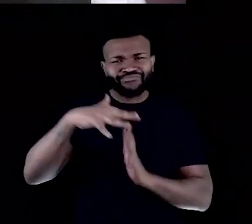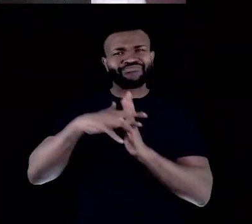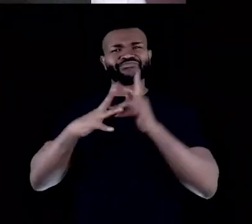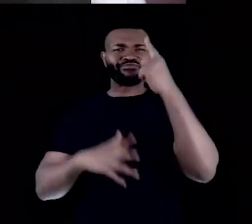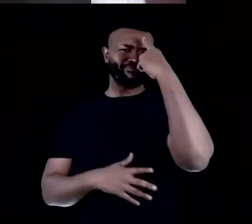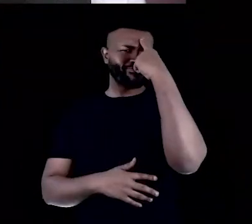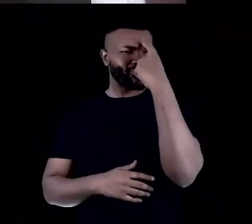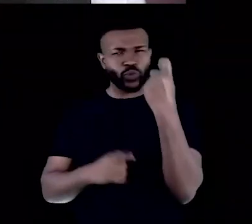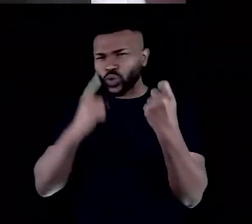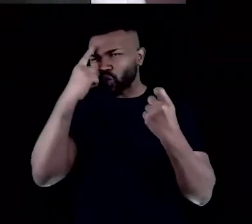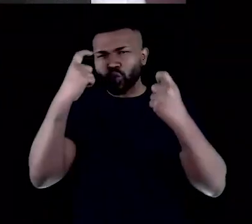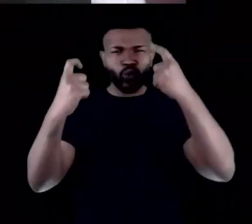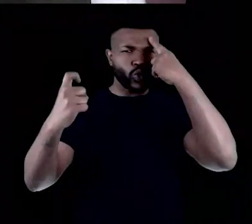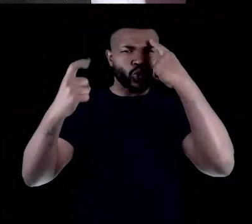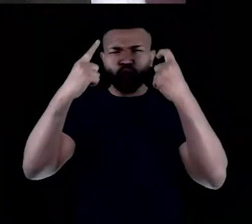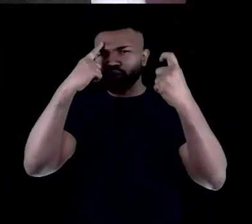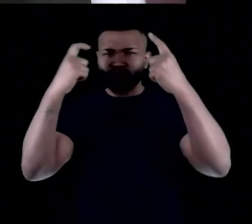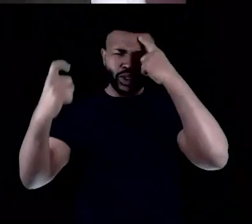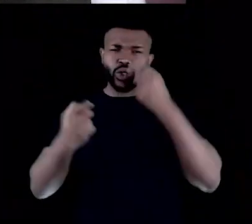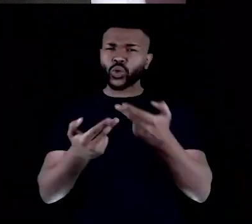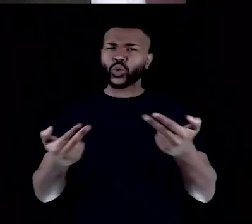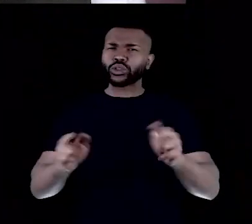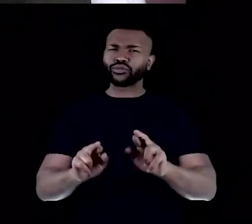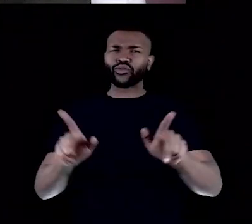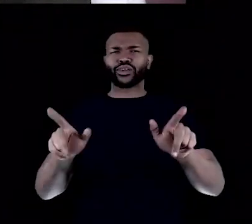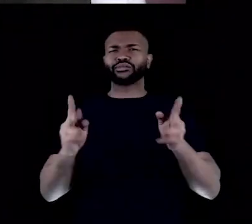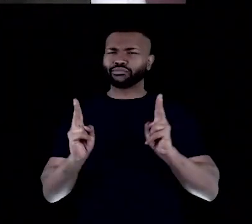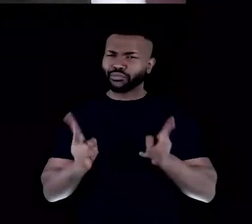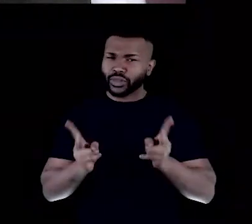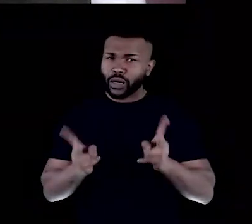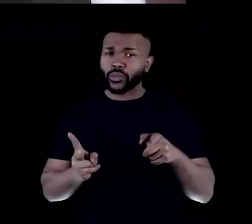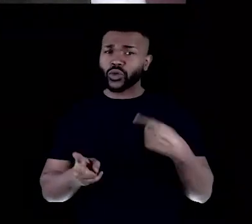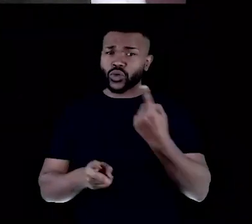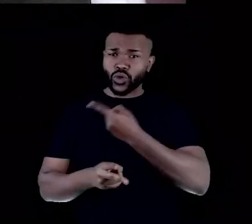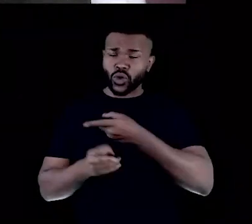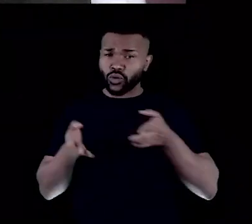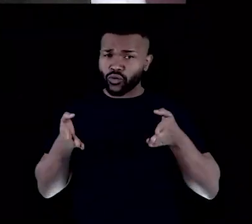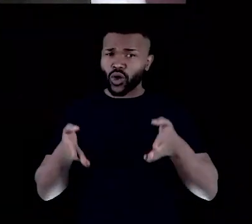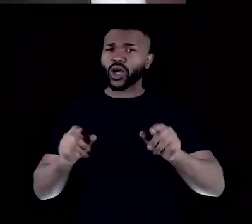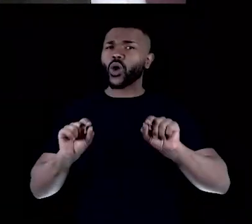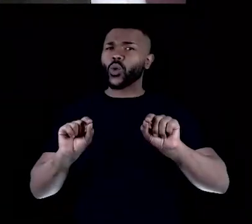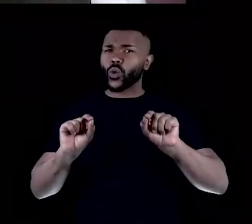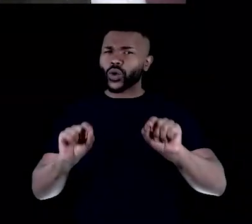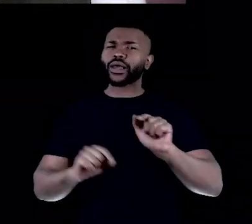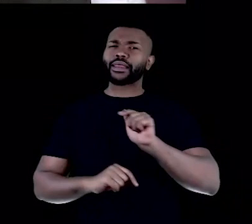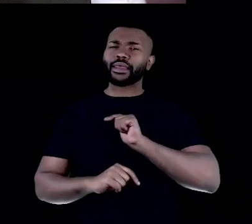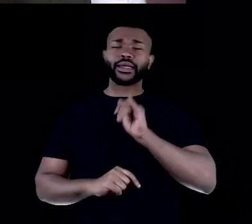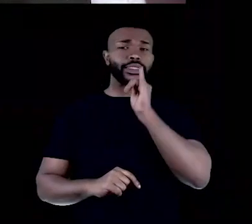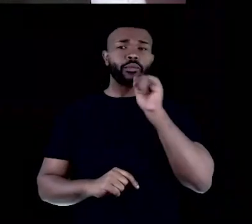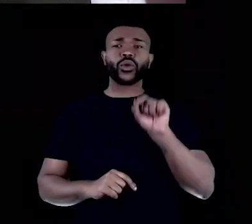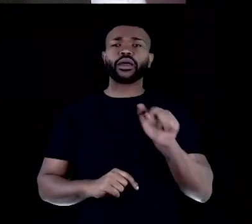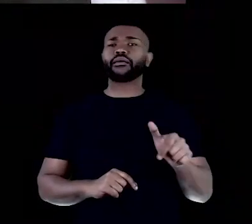ser inovador, a gente precisa inventar a roda todo dia de uma forma diferente. E a gente esquece que existe tradição, existe